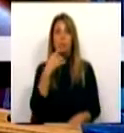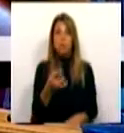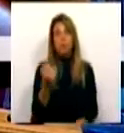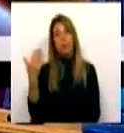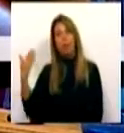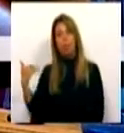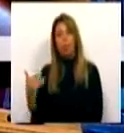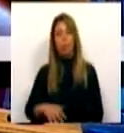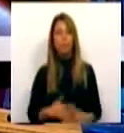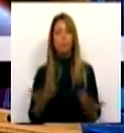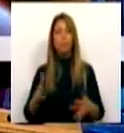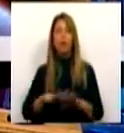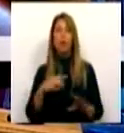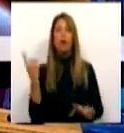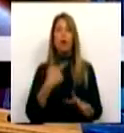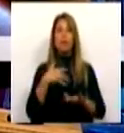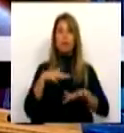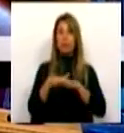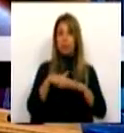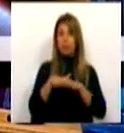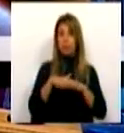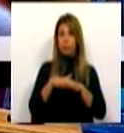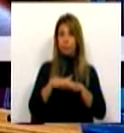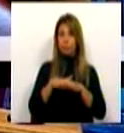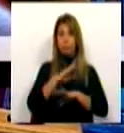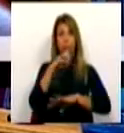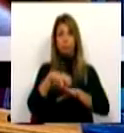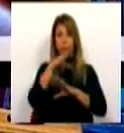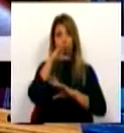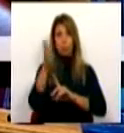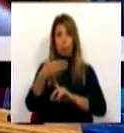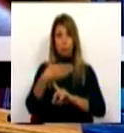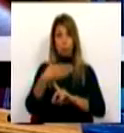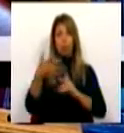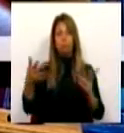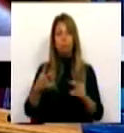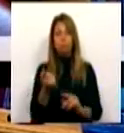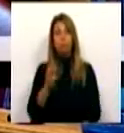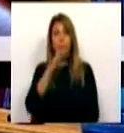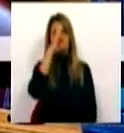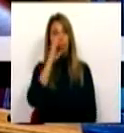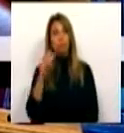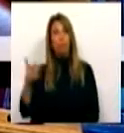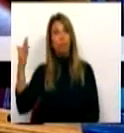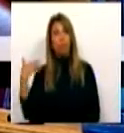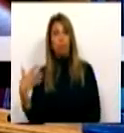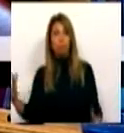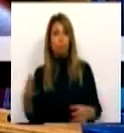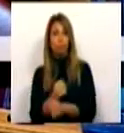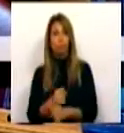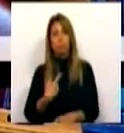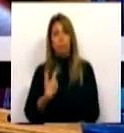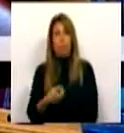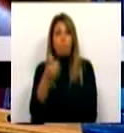relativamente à nossa rede, portanto aos postos consulares, no anterior governo foram suprimidos, por maldade ou